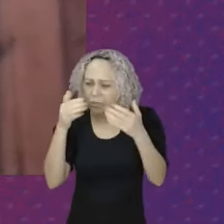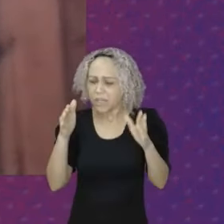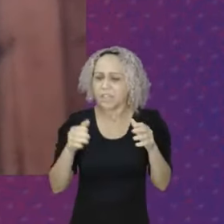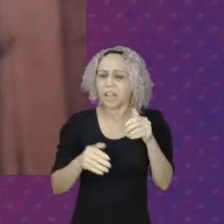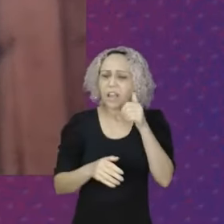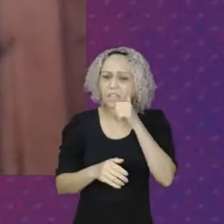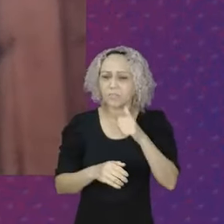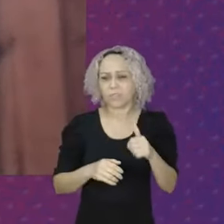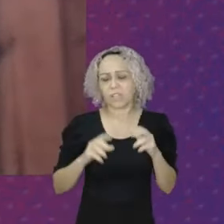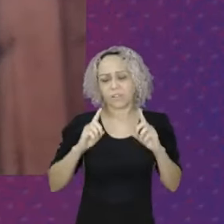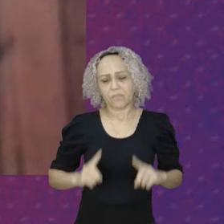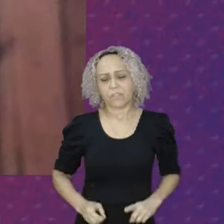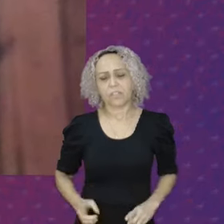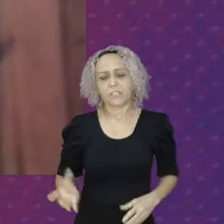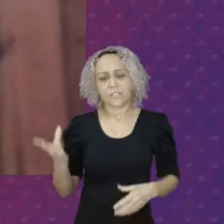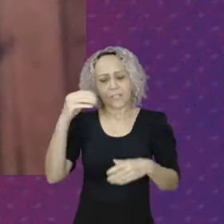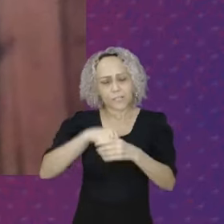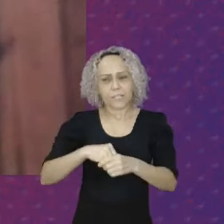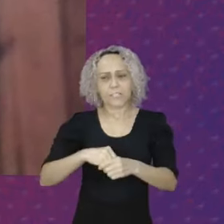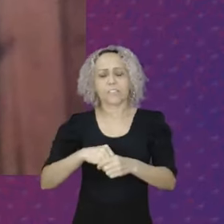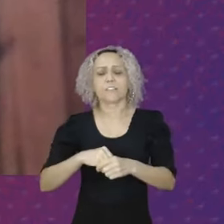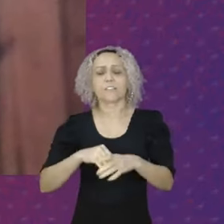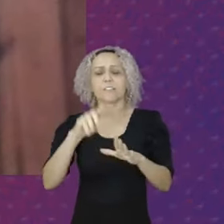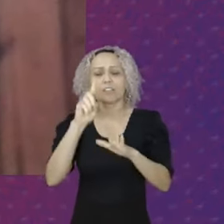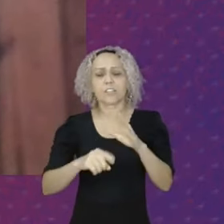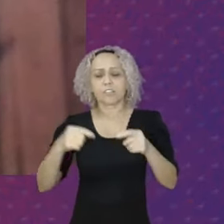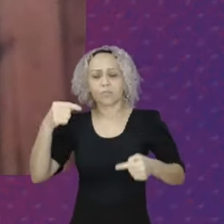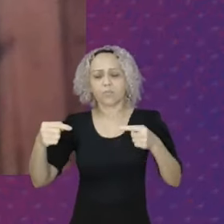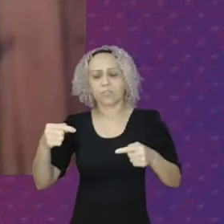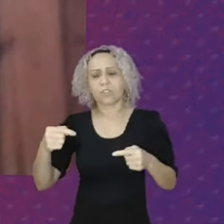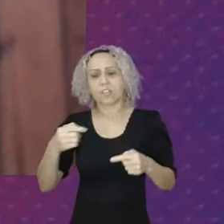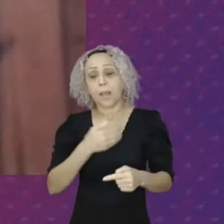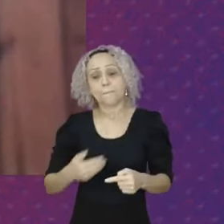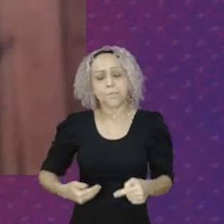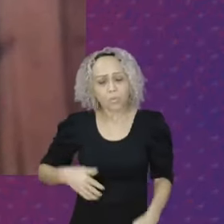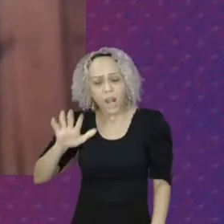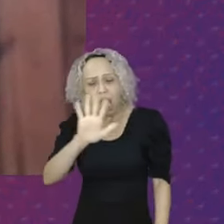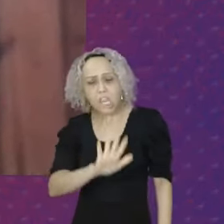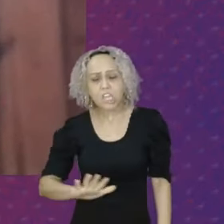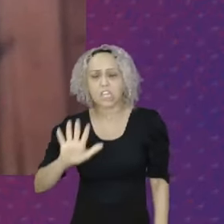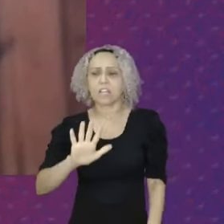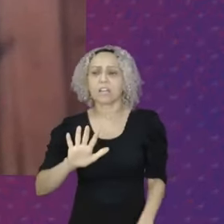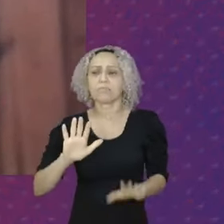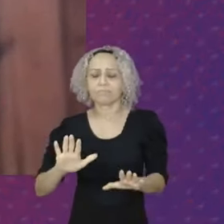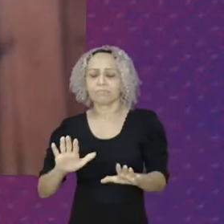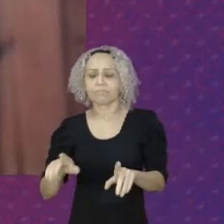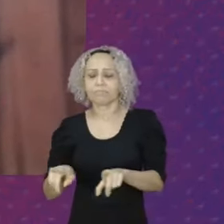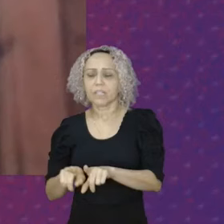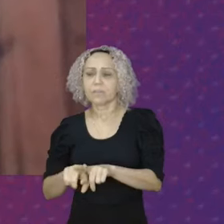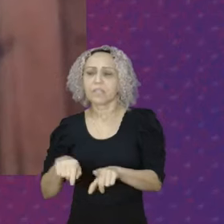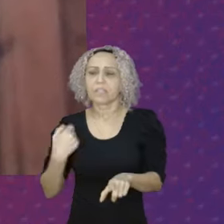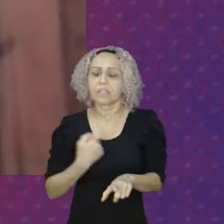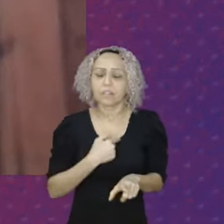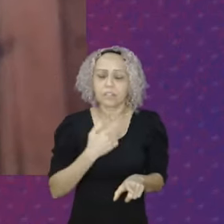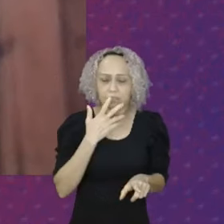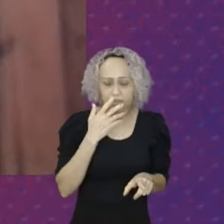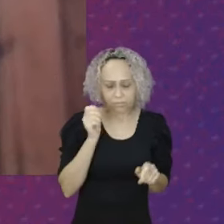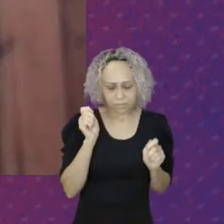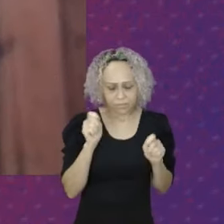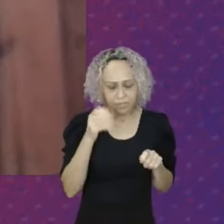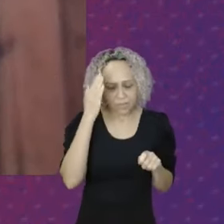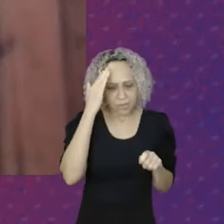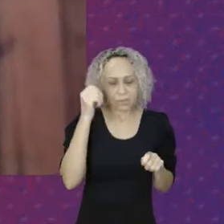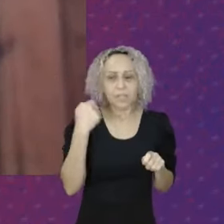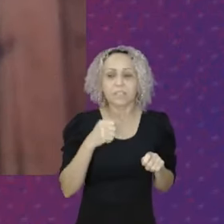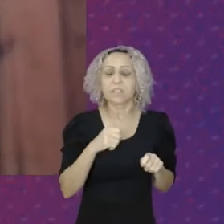públicas em geral tá a gente acha que tem que ter também promovido ser promovido capacitações teóricas